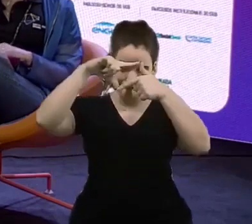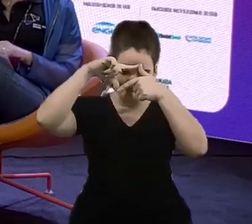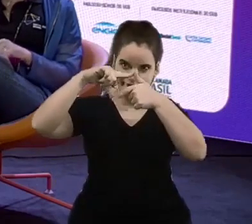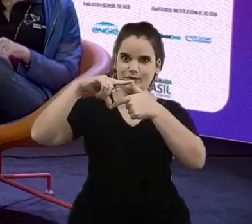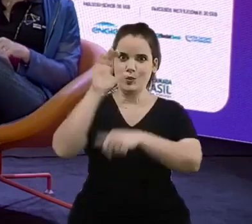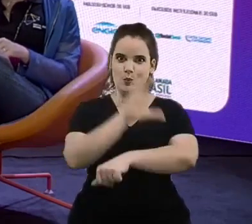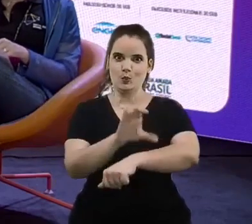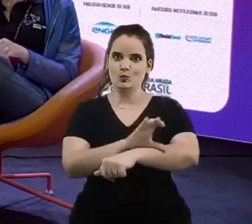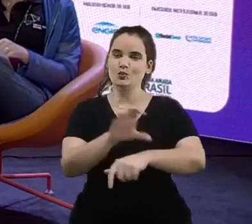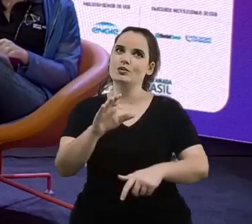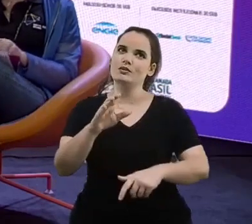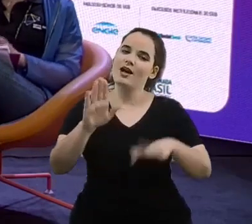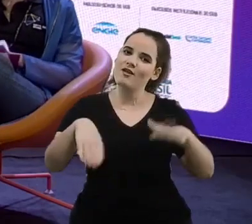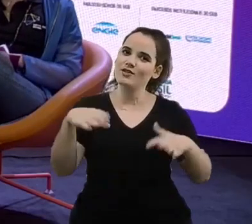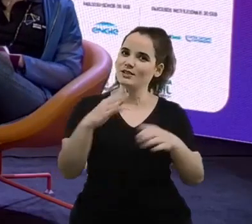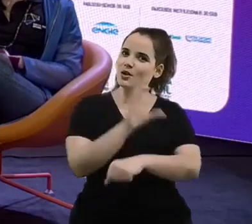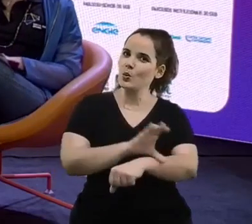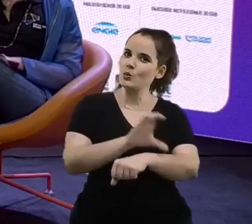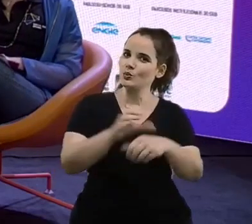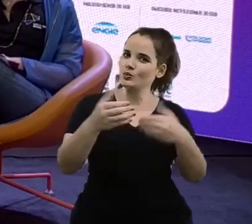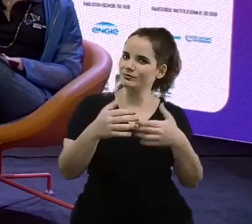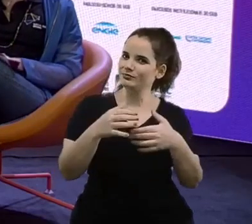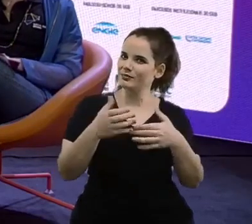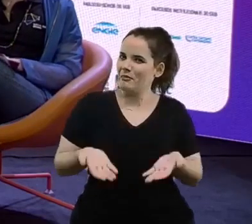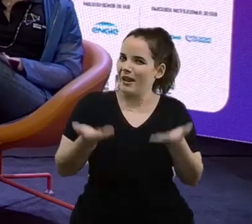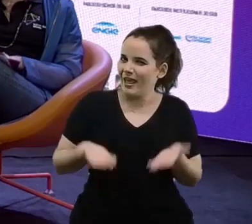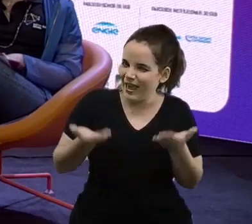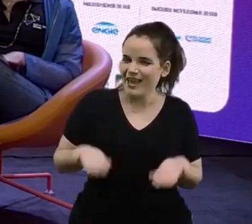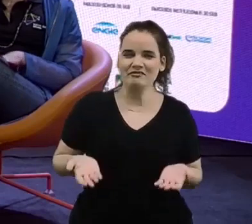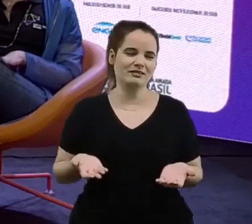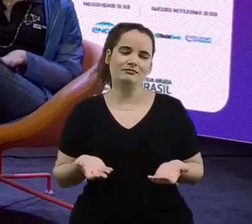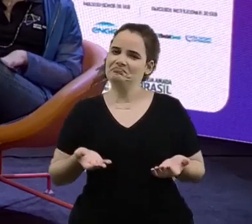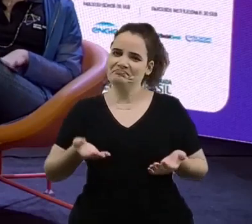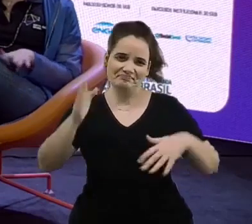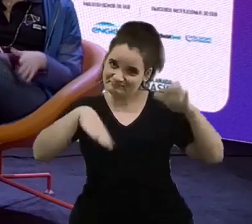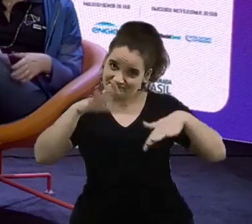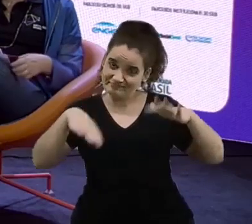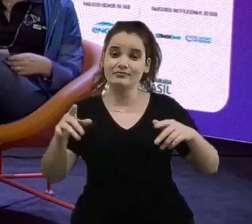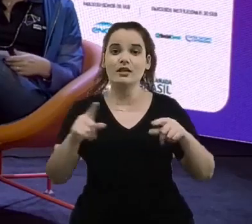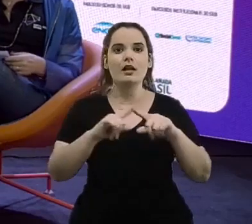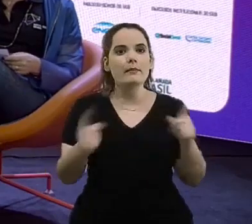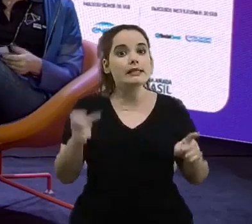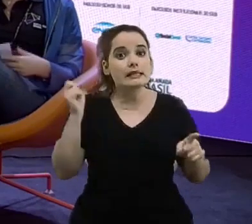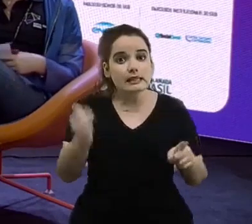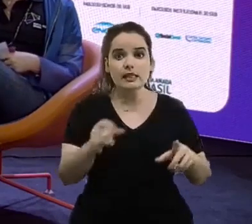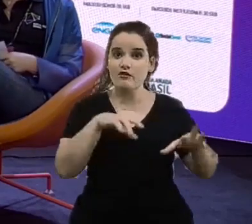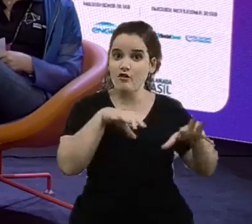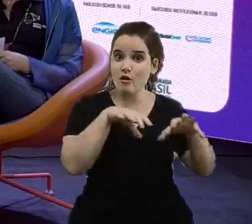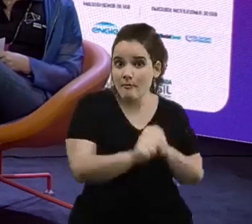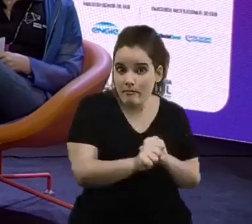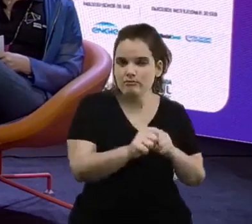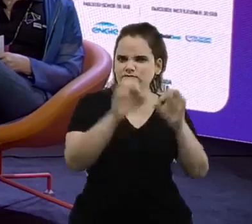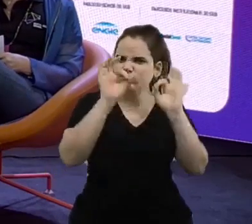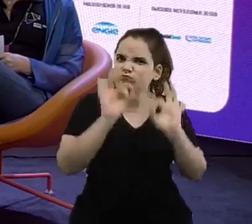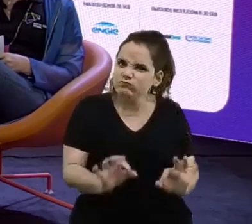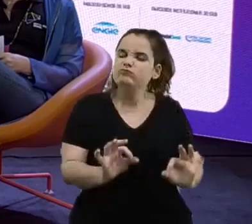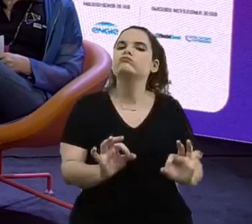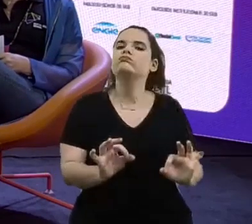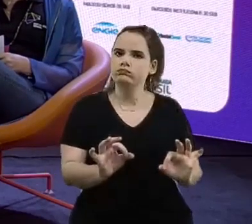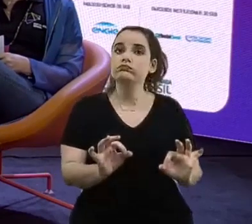da federação, né? Até porque vocês usaram bases aí que são, claro que cruzaram, mas bases